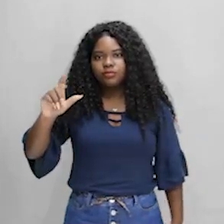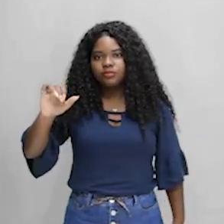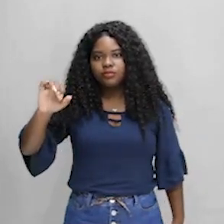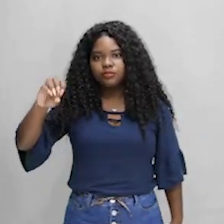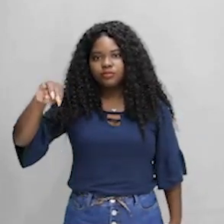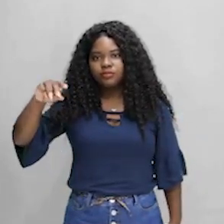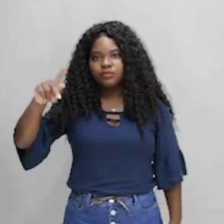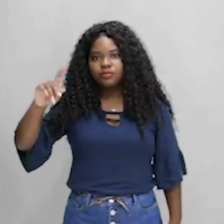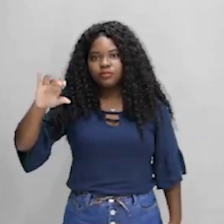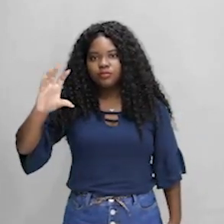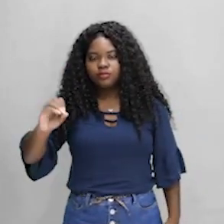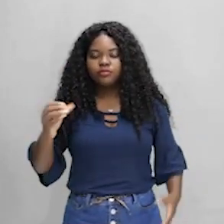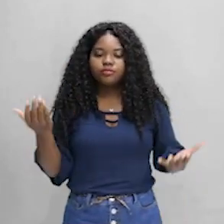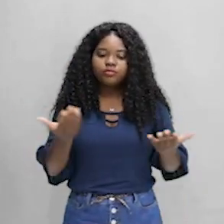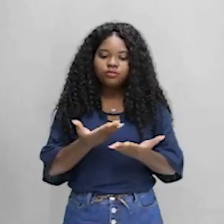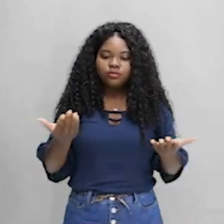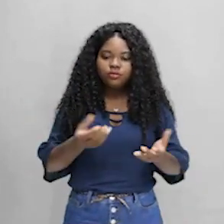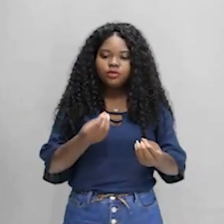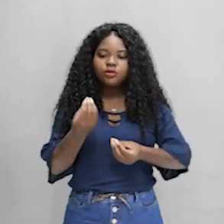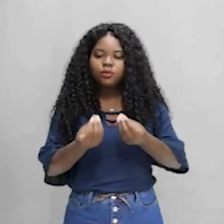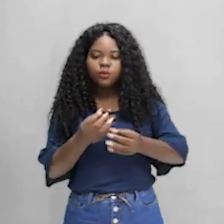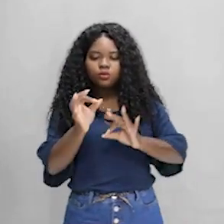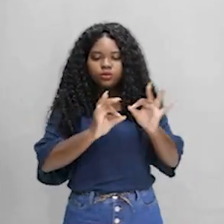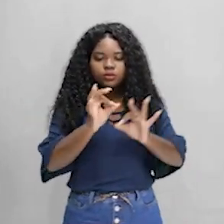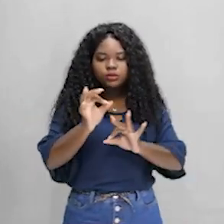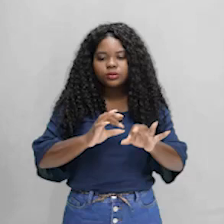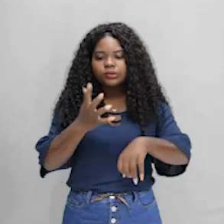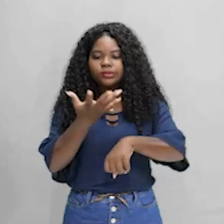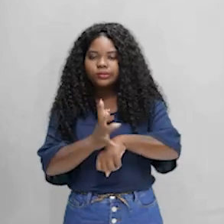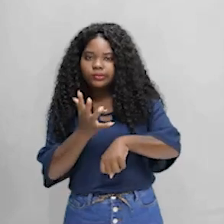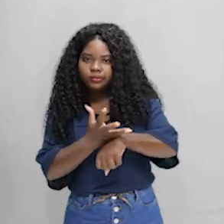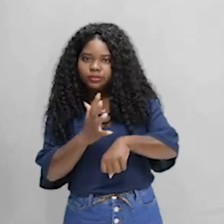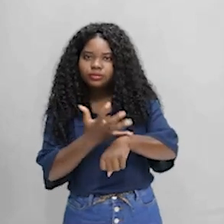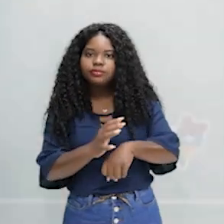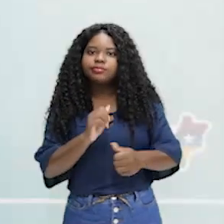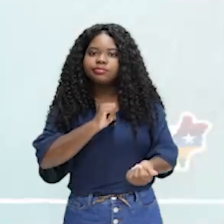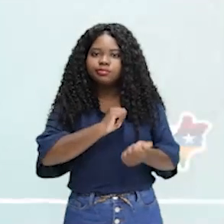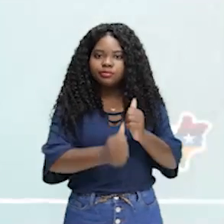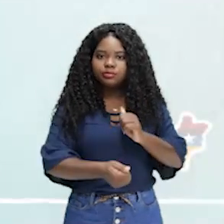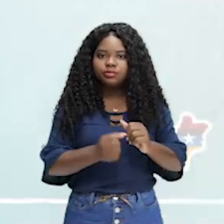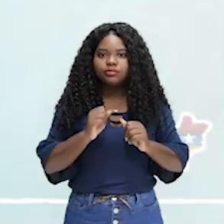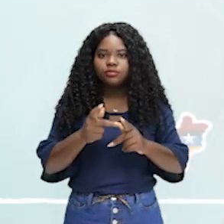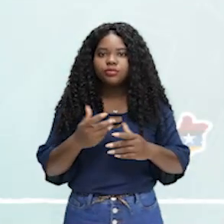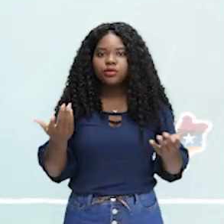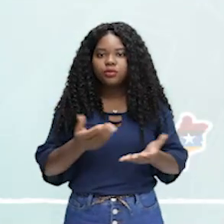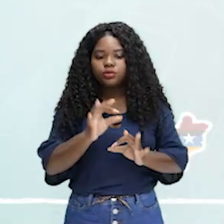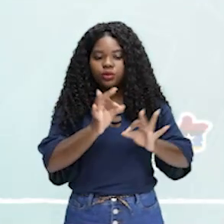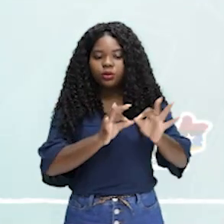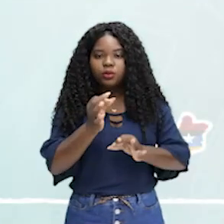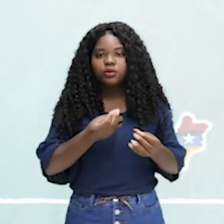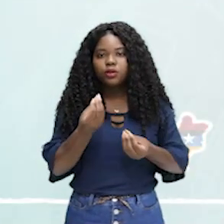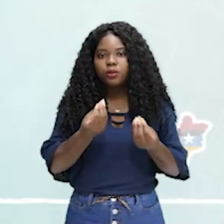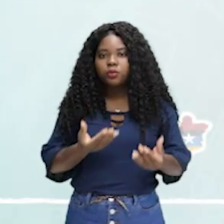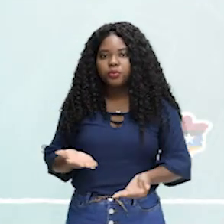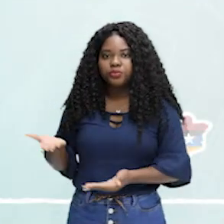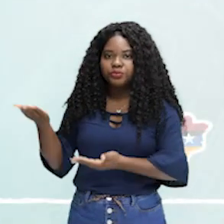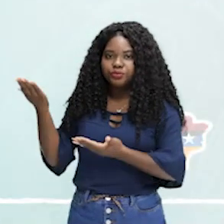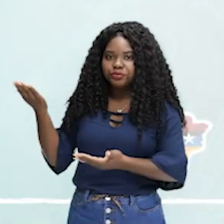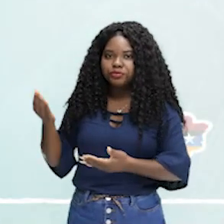algumas modalidades esportivas. Tá certo? Então, para essa aula de hoje eu organizei da seguinte forma. O conceito de